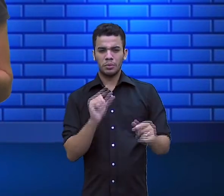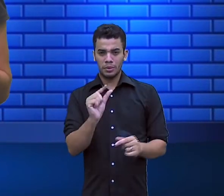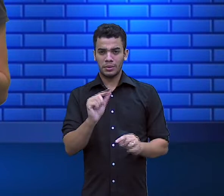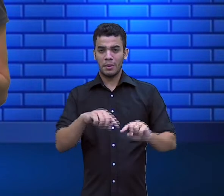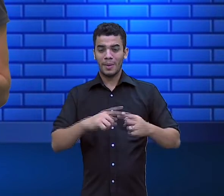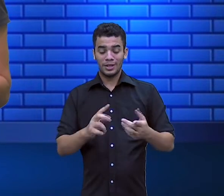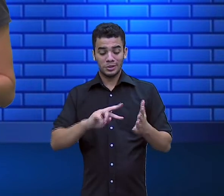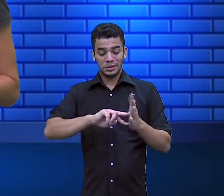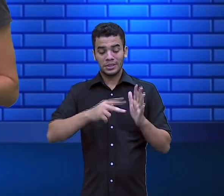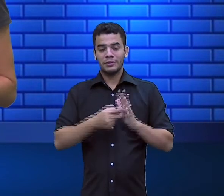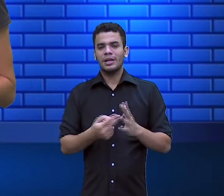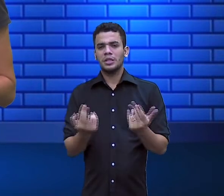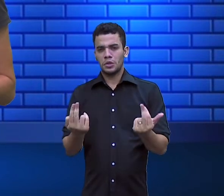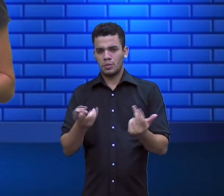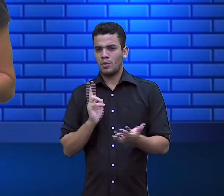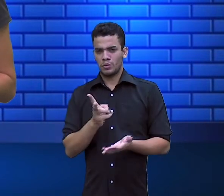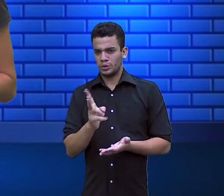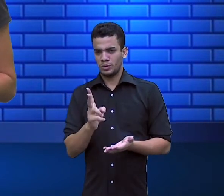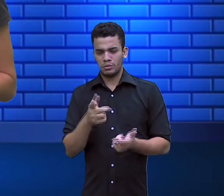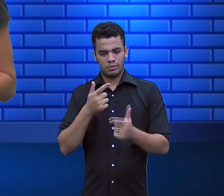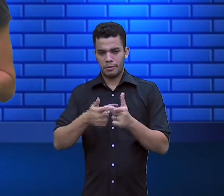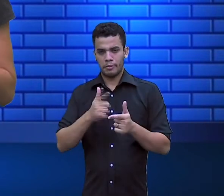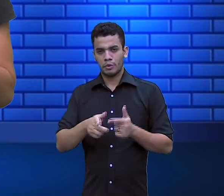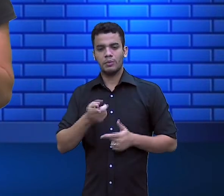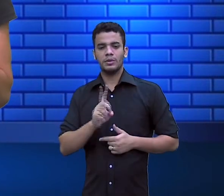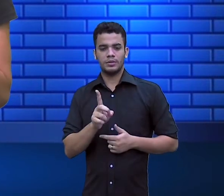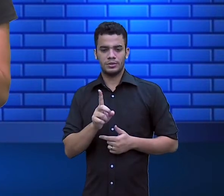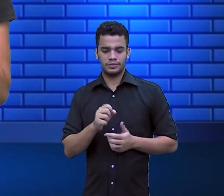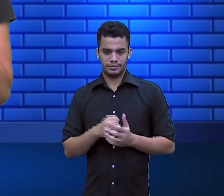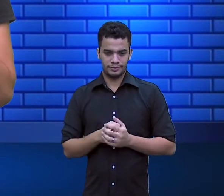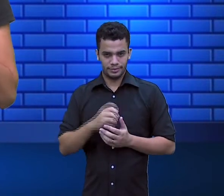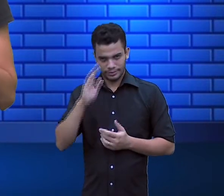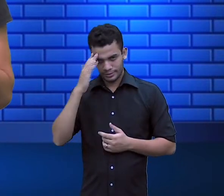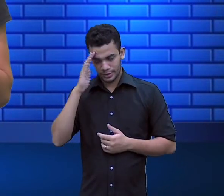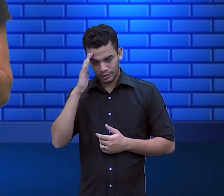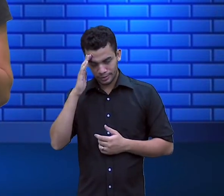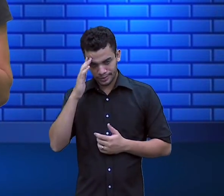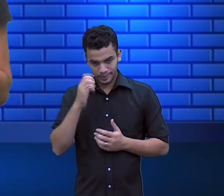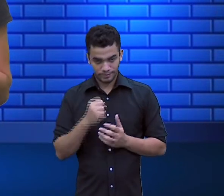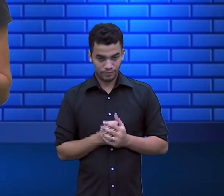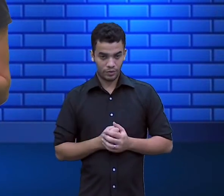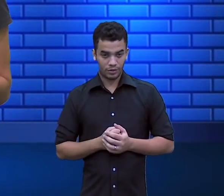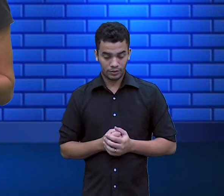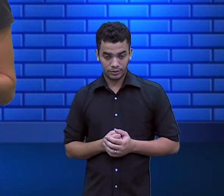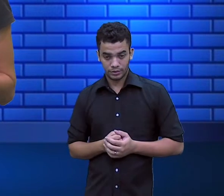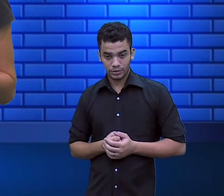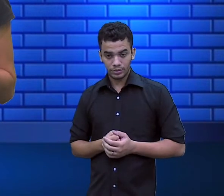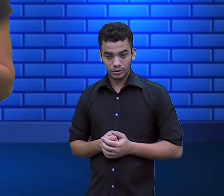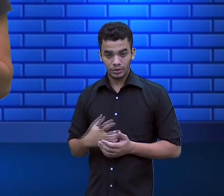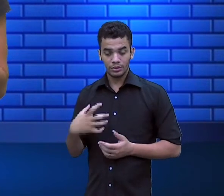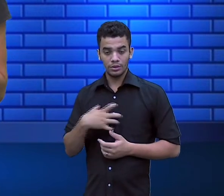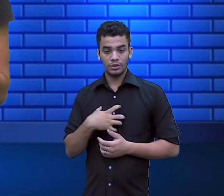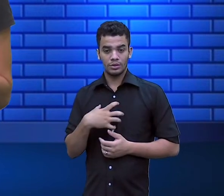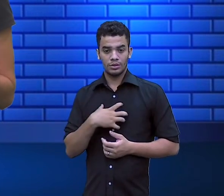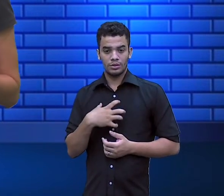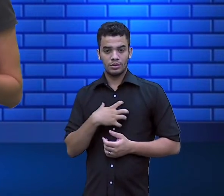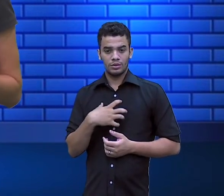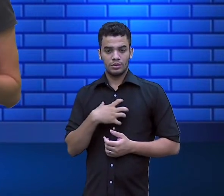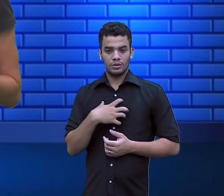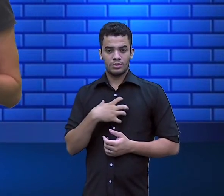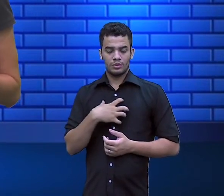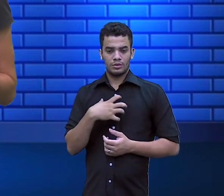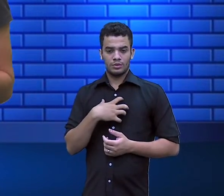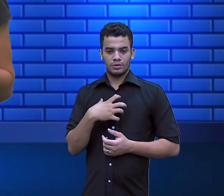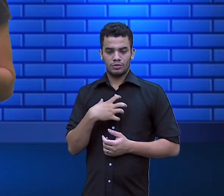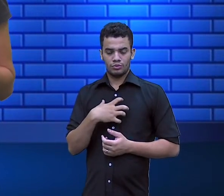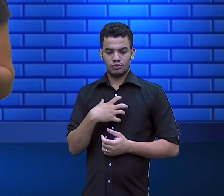fábulas podem ser escritas em prosa, texto em